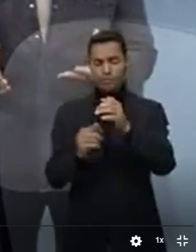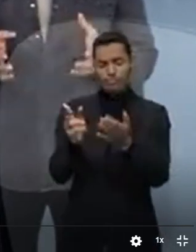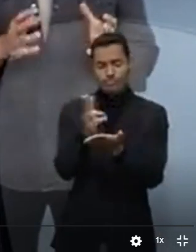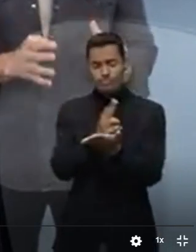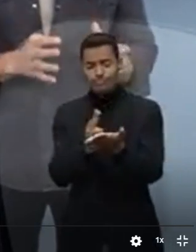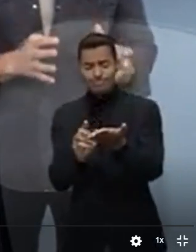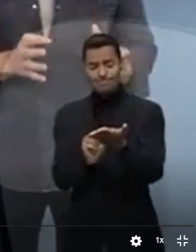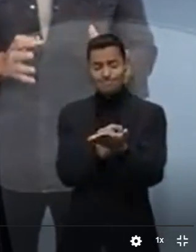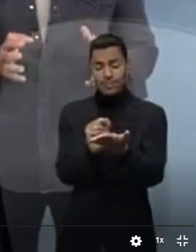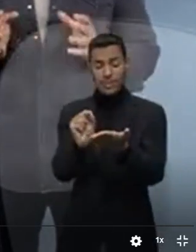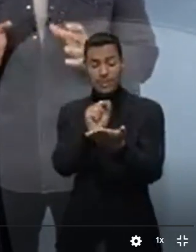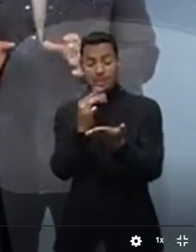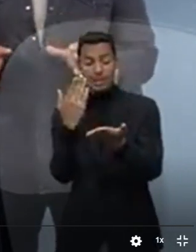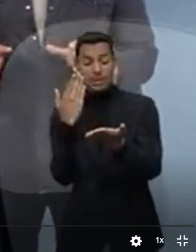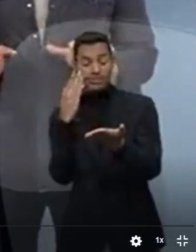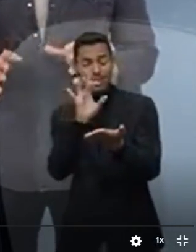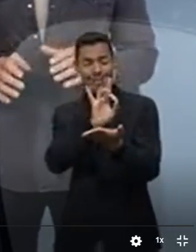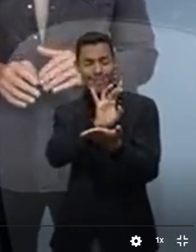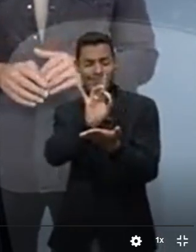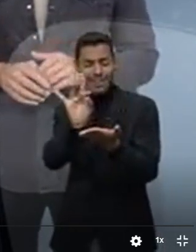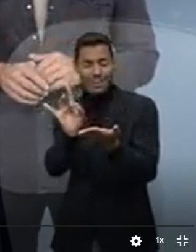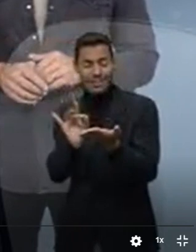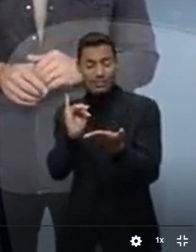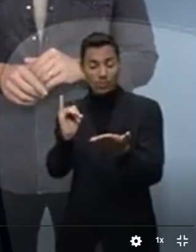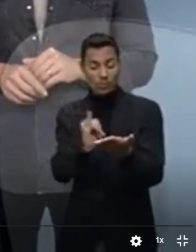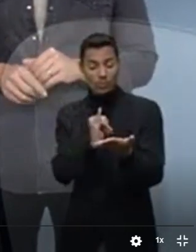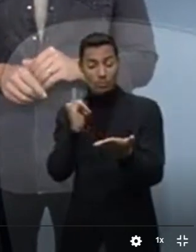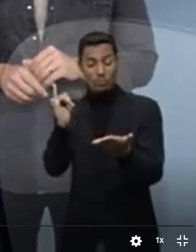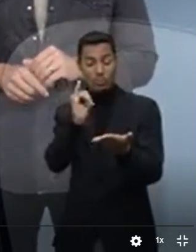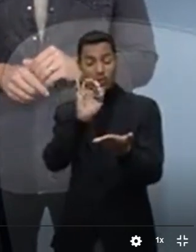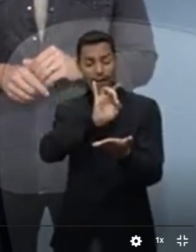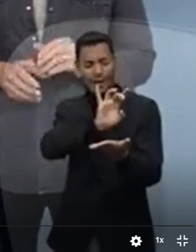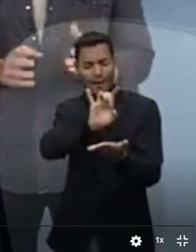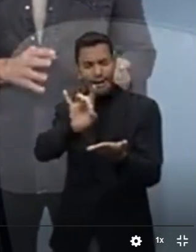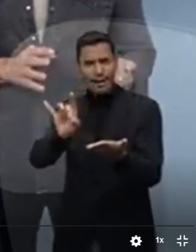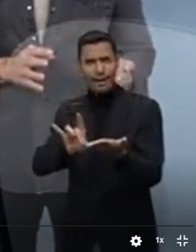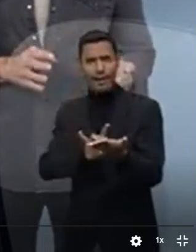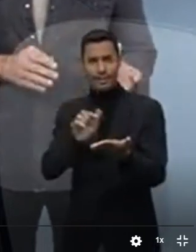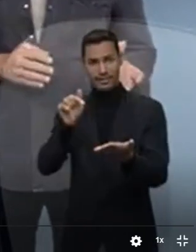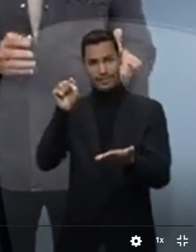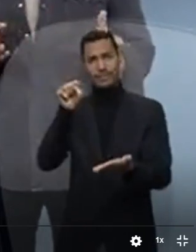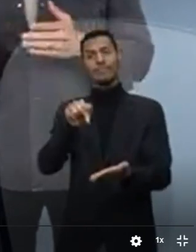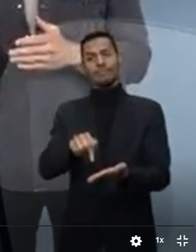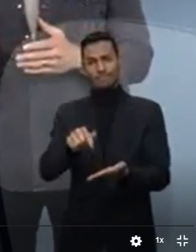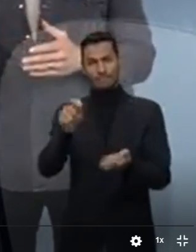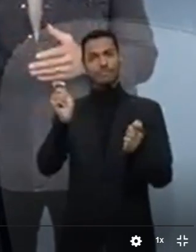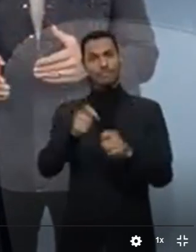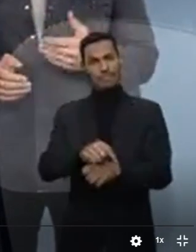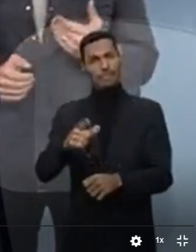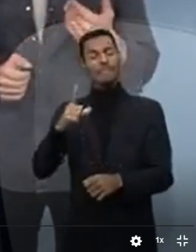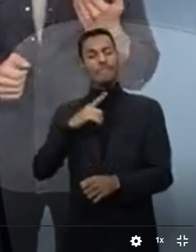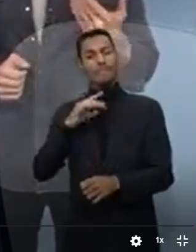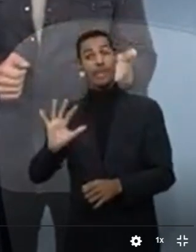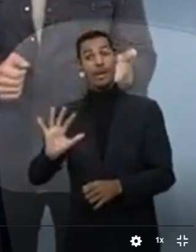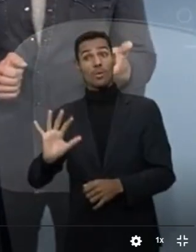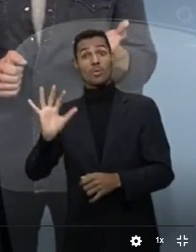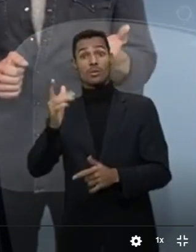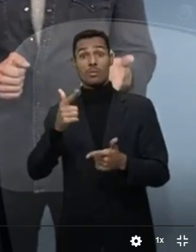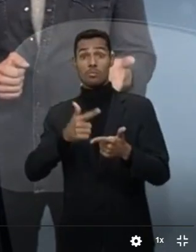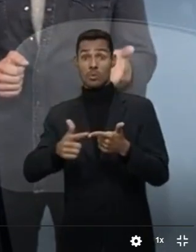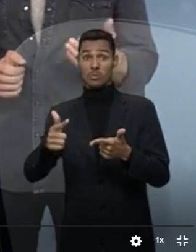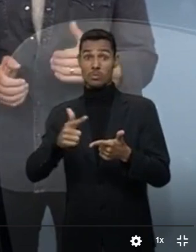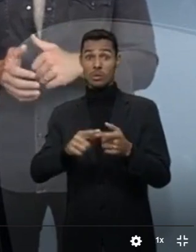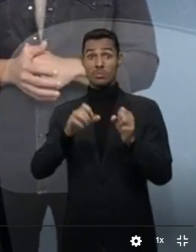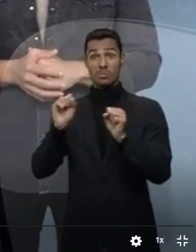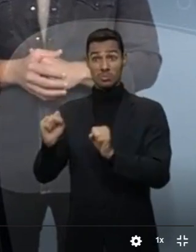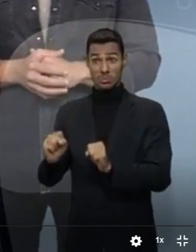identificar em cada seção da estrutura os pontos de colocação das cargas móveis e acidentais que chegam a valores